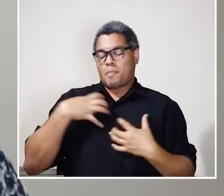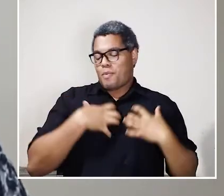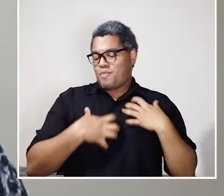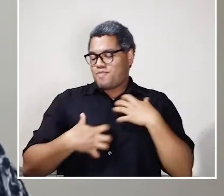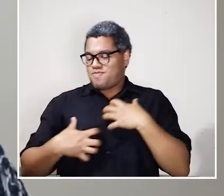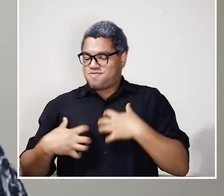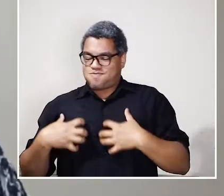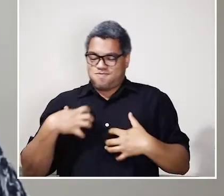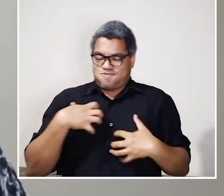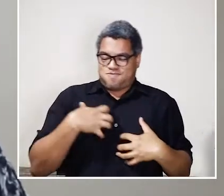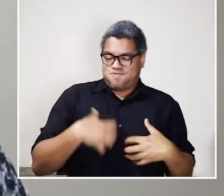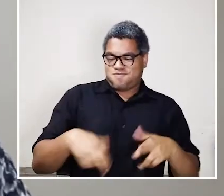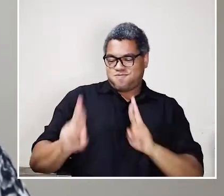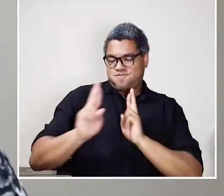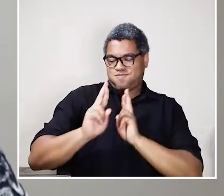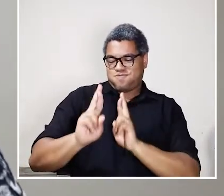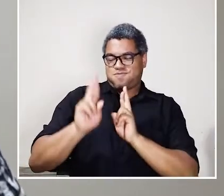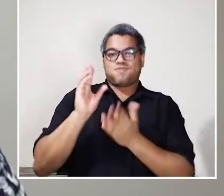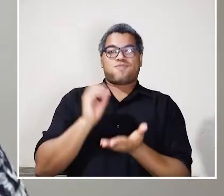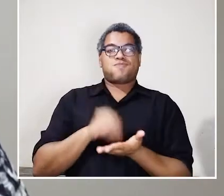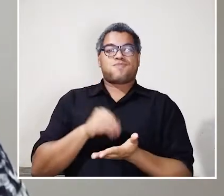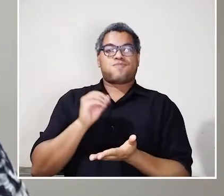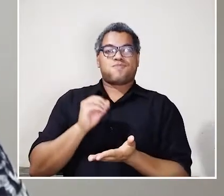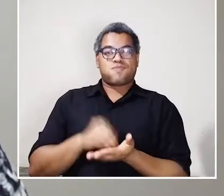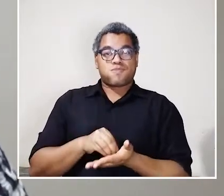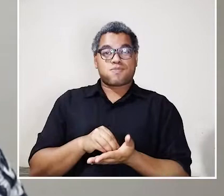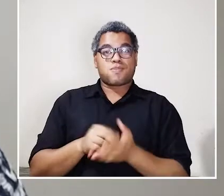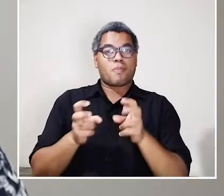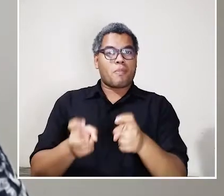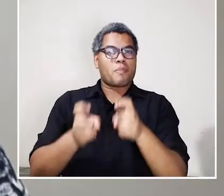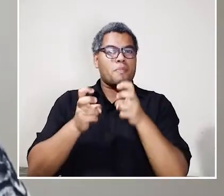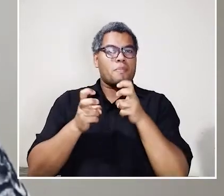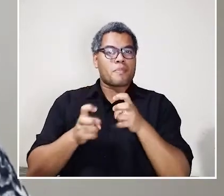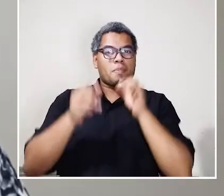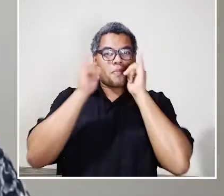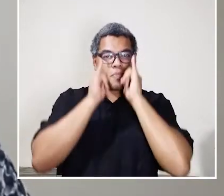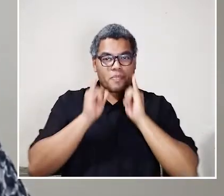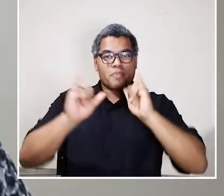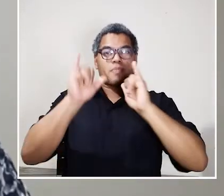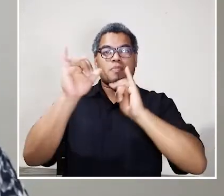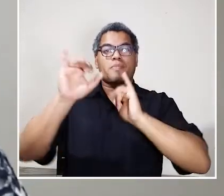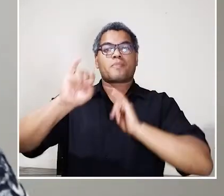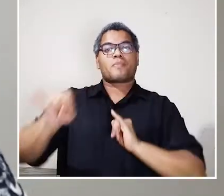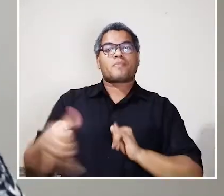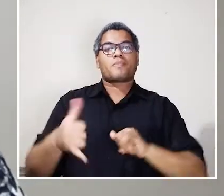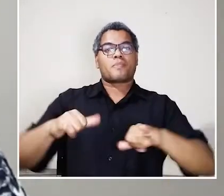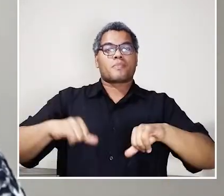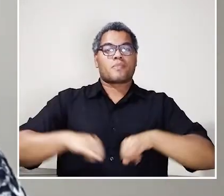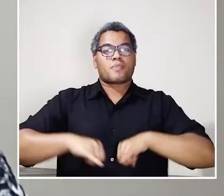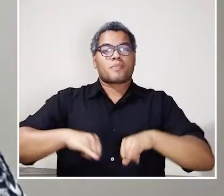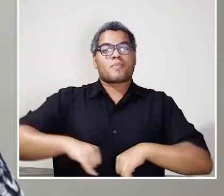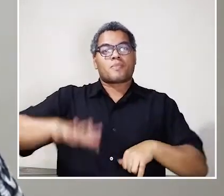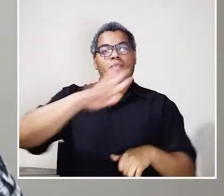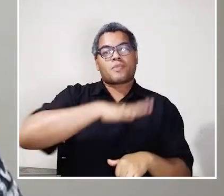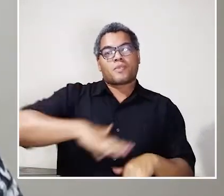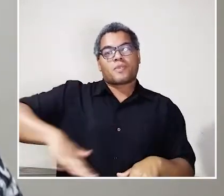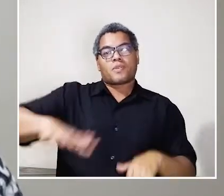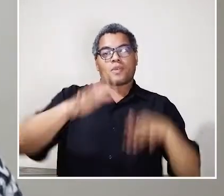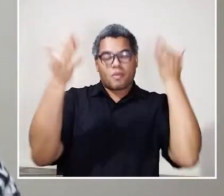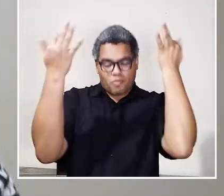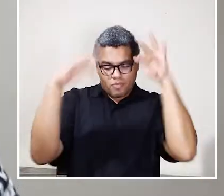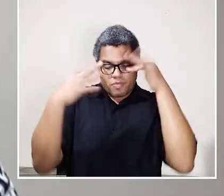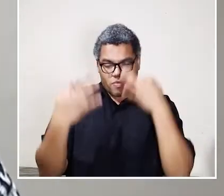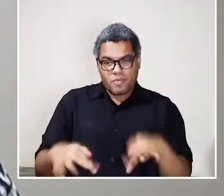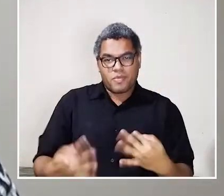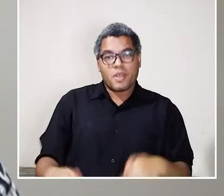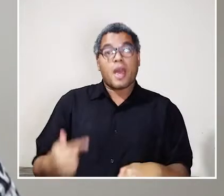de desesperança. Vejam a declaração de Jó em meio à sua dor.